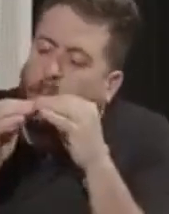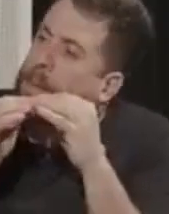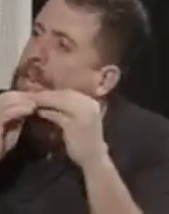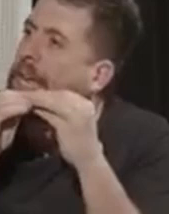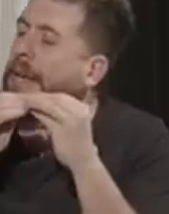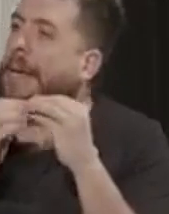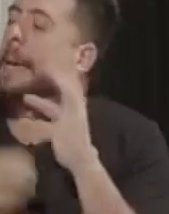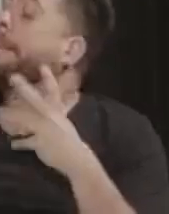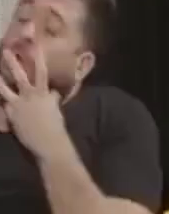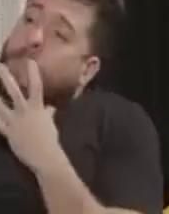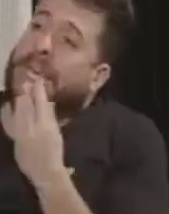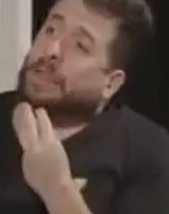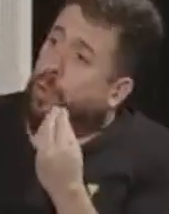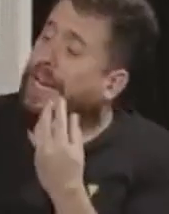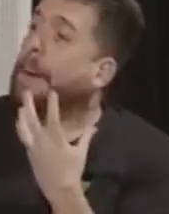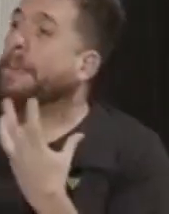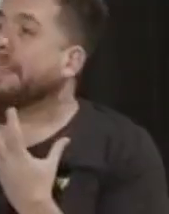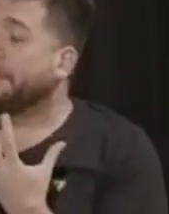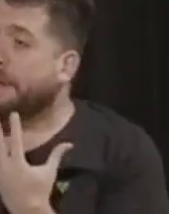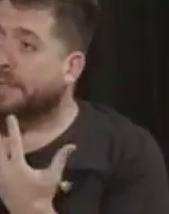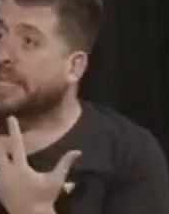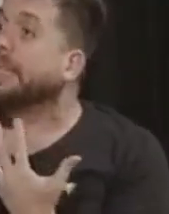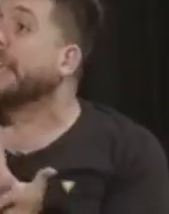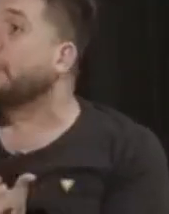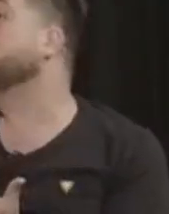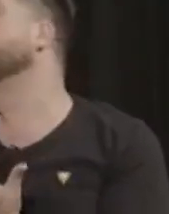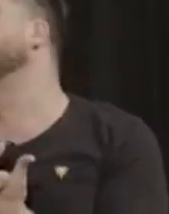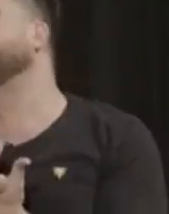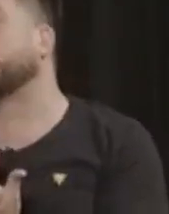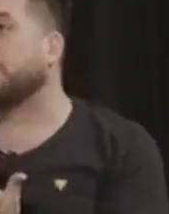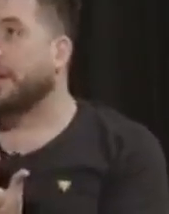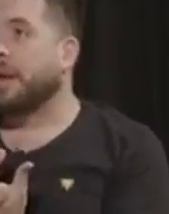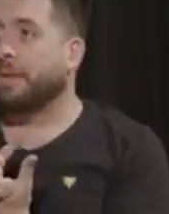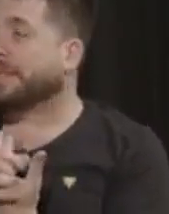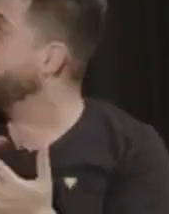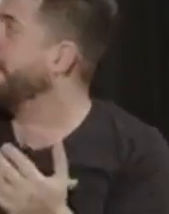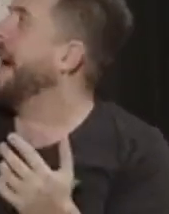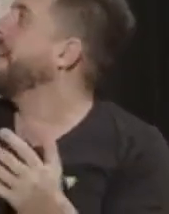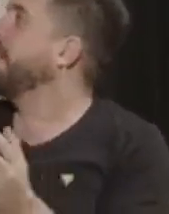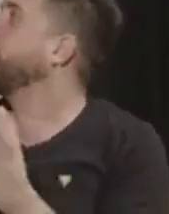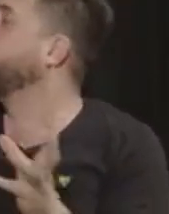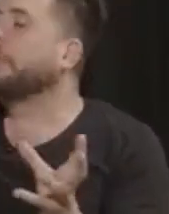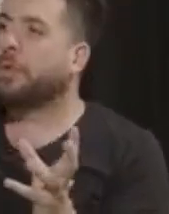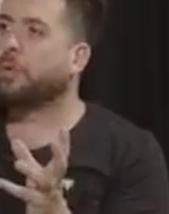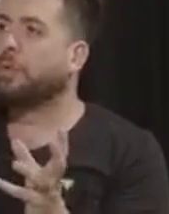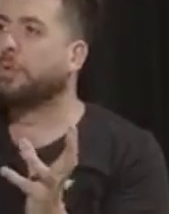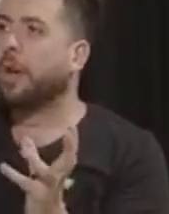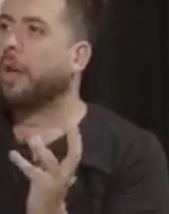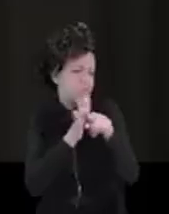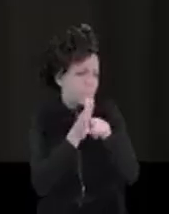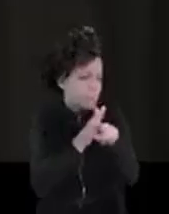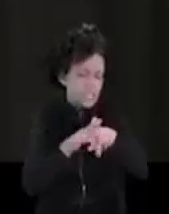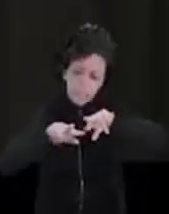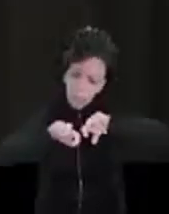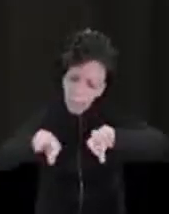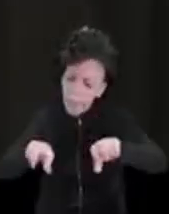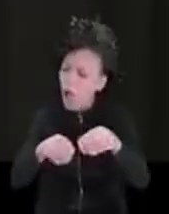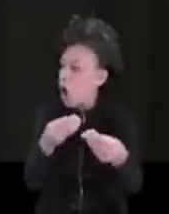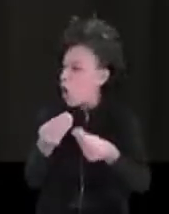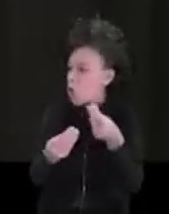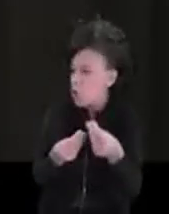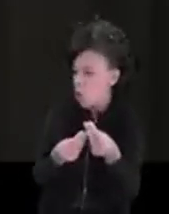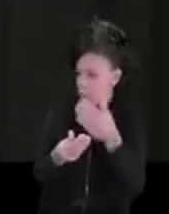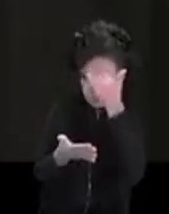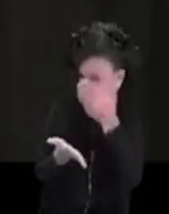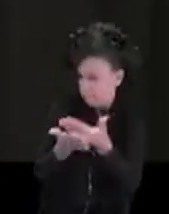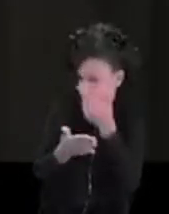Twitter uma coisa muito pequena a gente como é que a tua cabeça porque você entende muito você vai se estuda isso tudo como